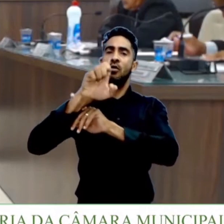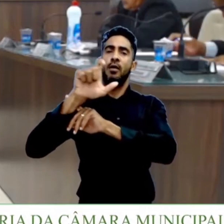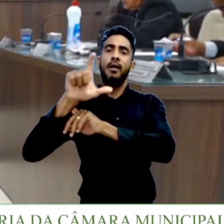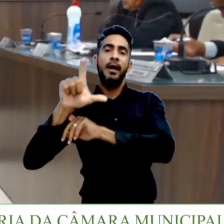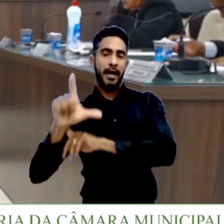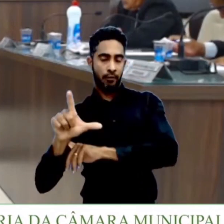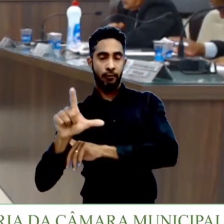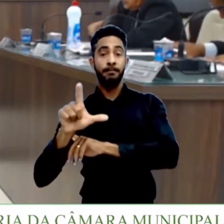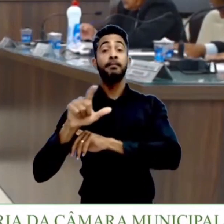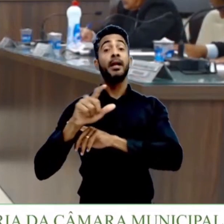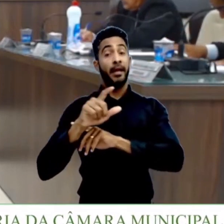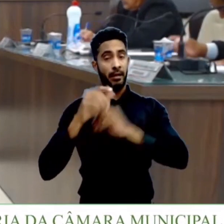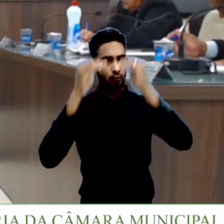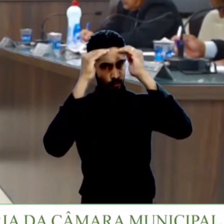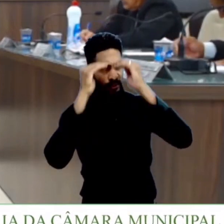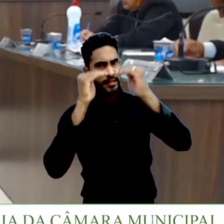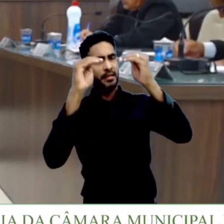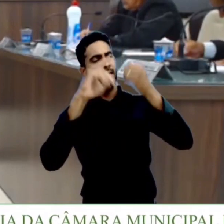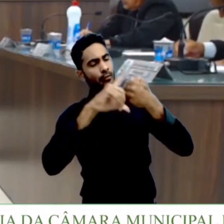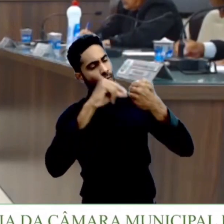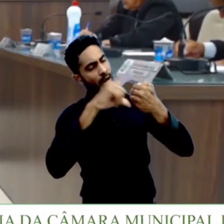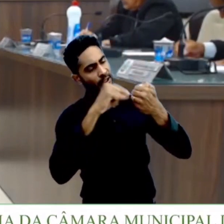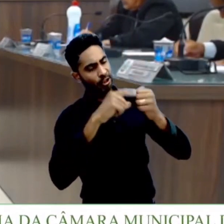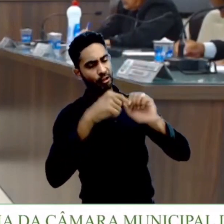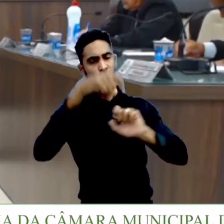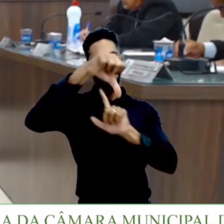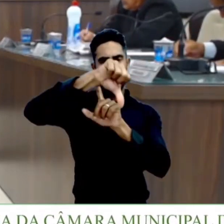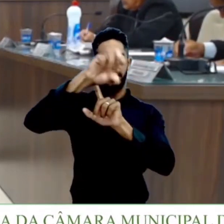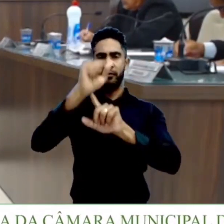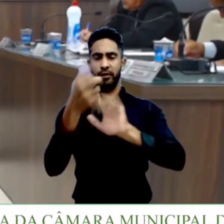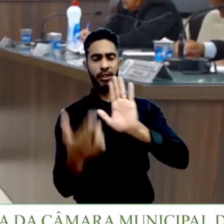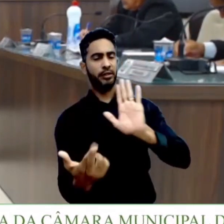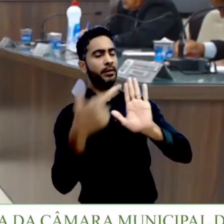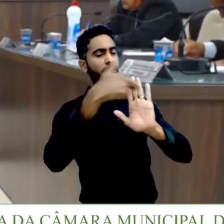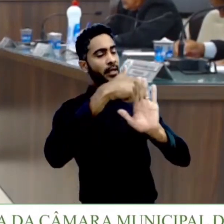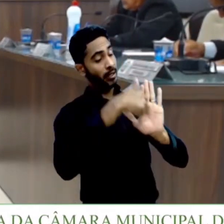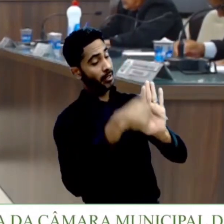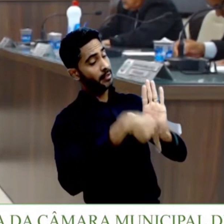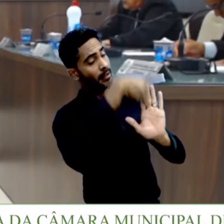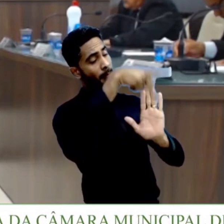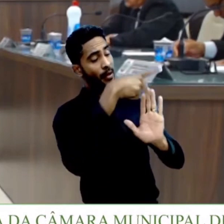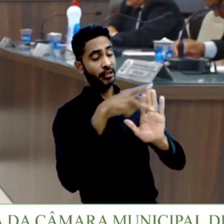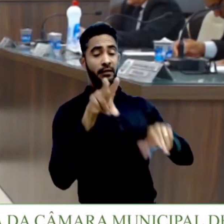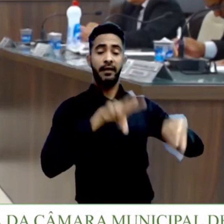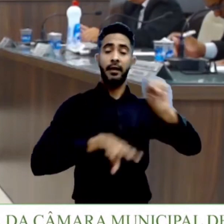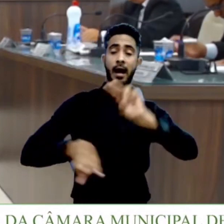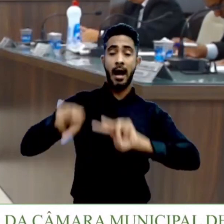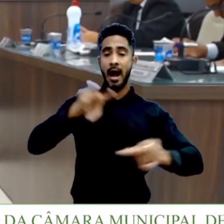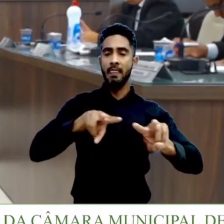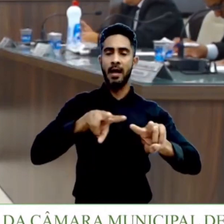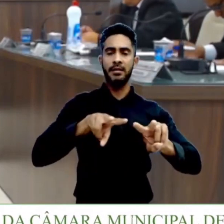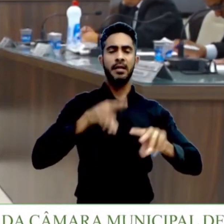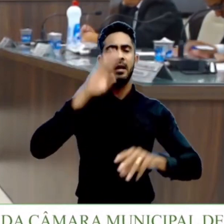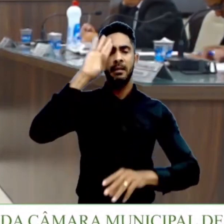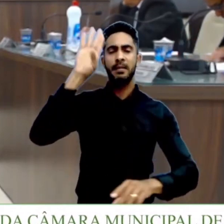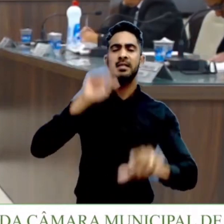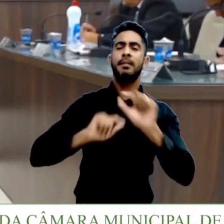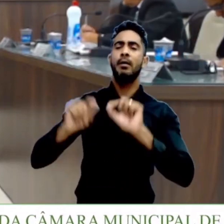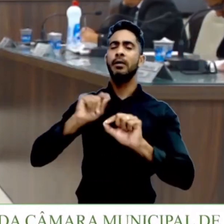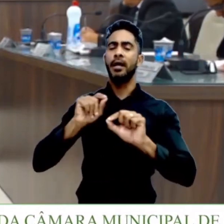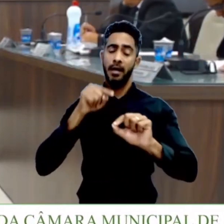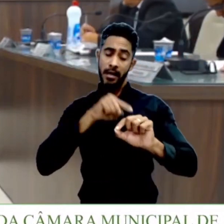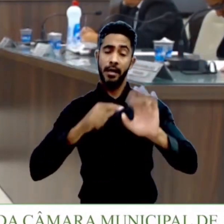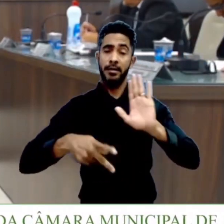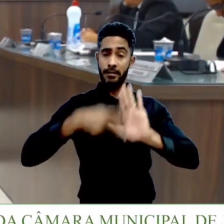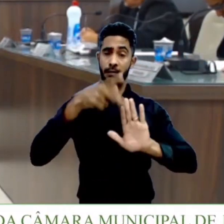Em atendimento ao artigo 98 do regimento interno desta casa, veio o projeto para análise. Fundamentação.